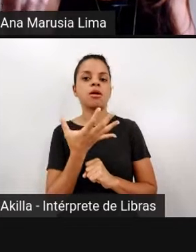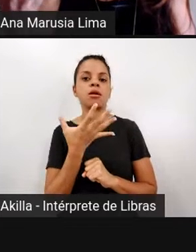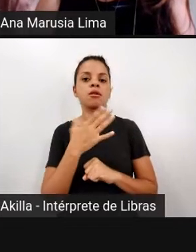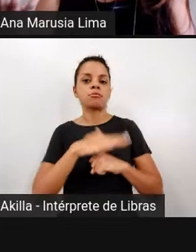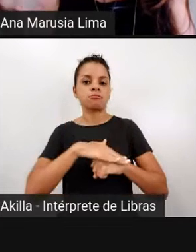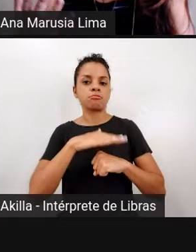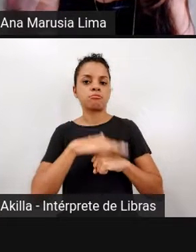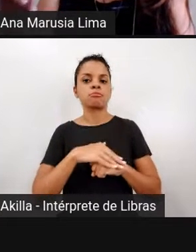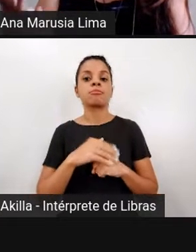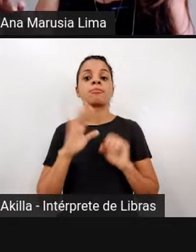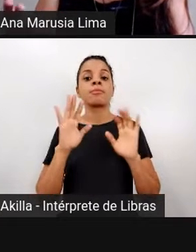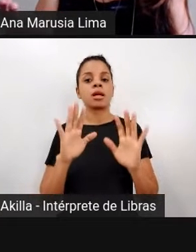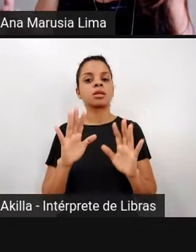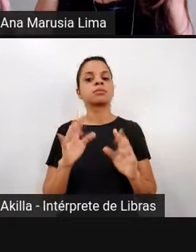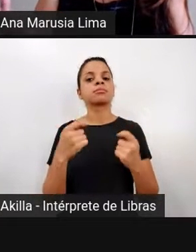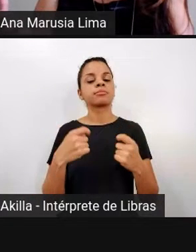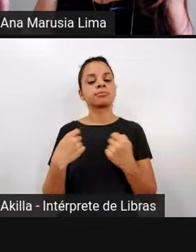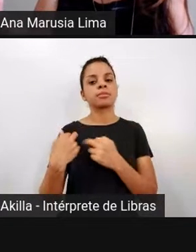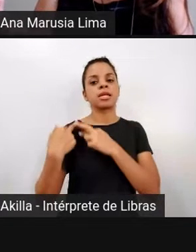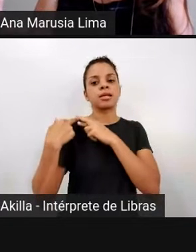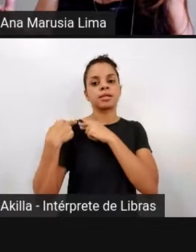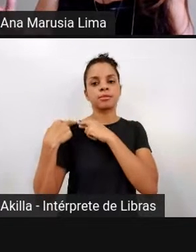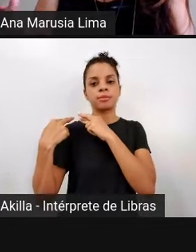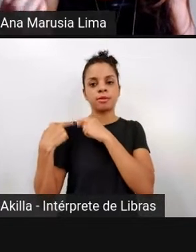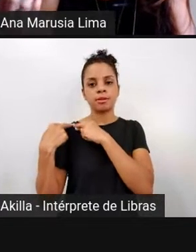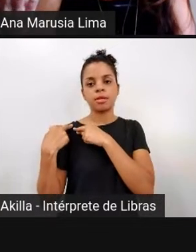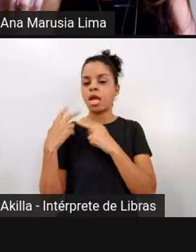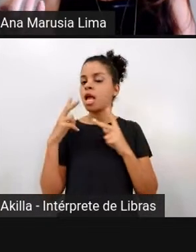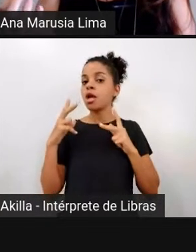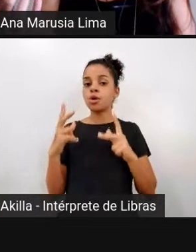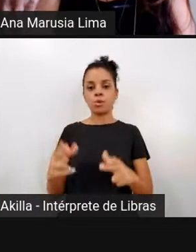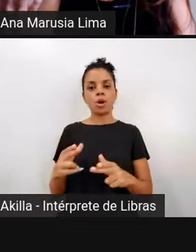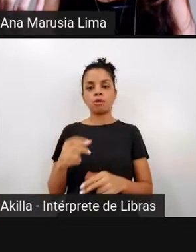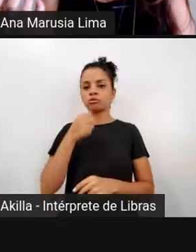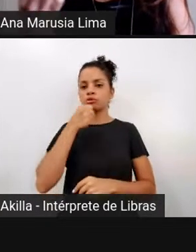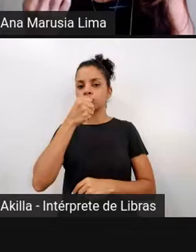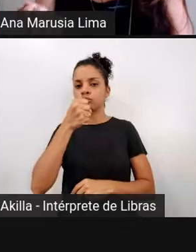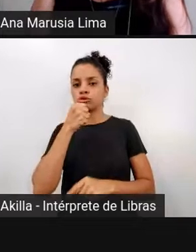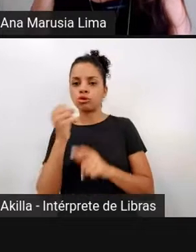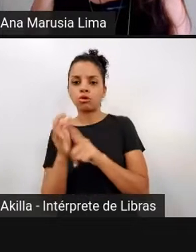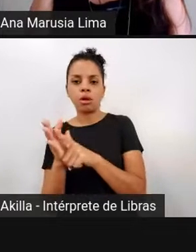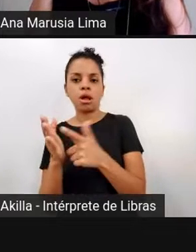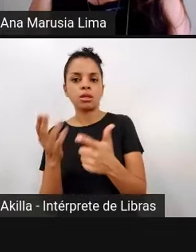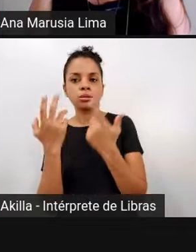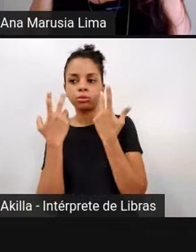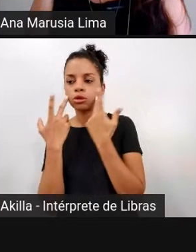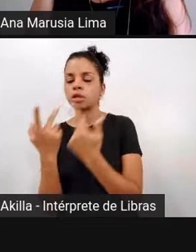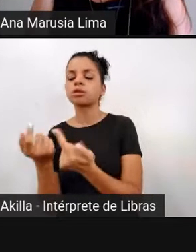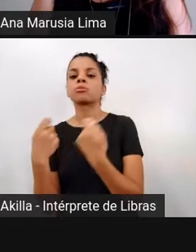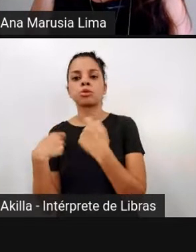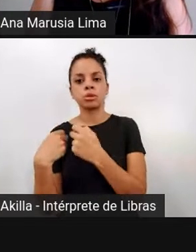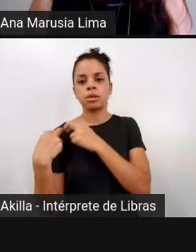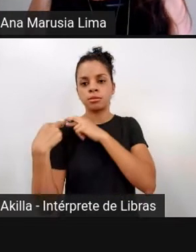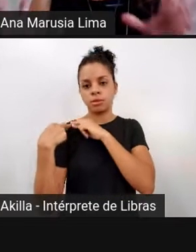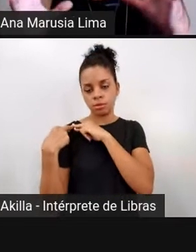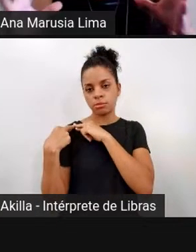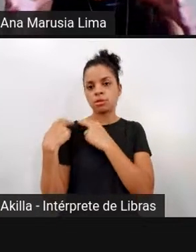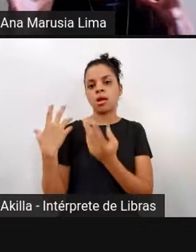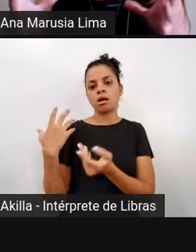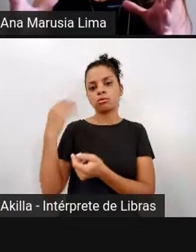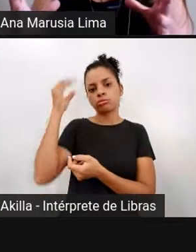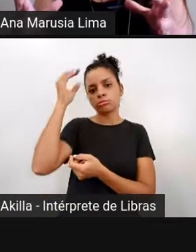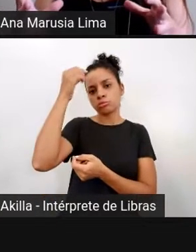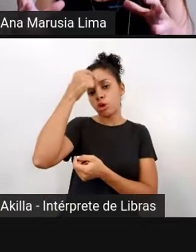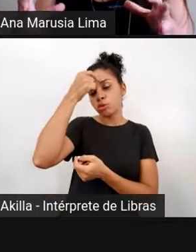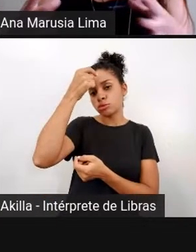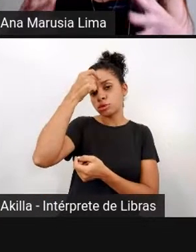responsabilidade, a mesma responsabilidade que se espera do jornalismo tradicional, que seria a acurácia, o equilíbrio e a consciência ética. A